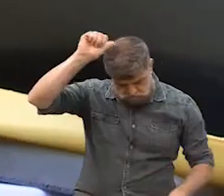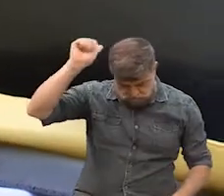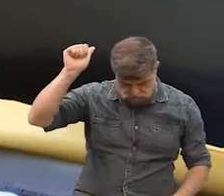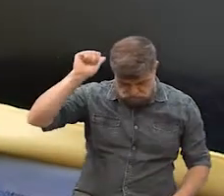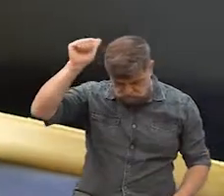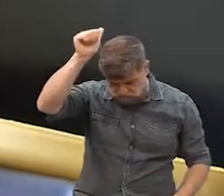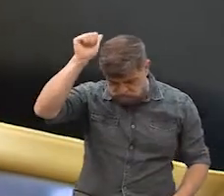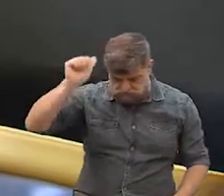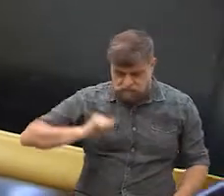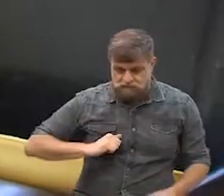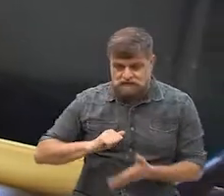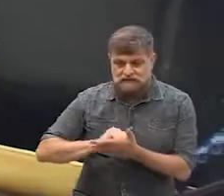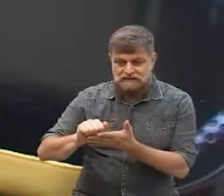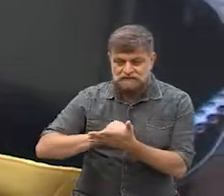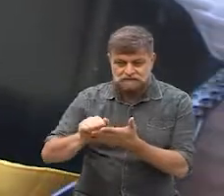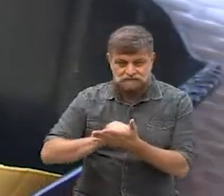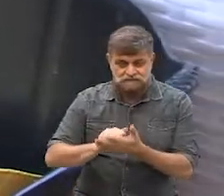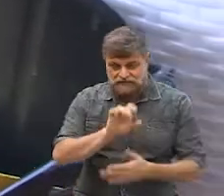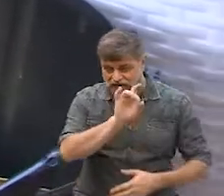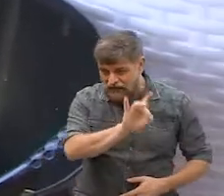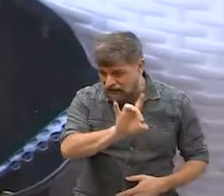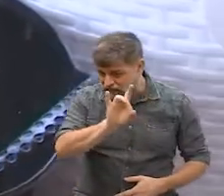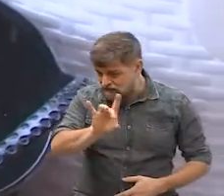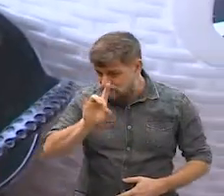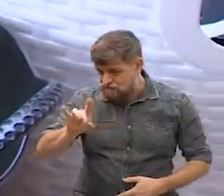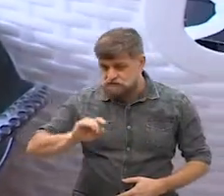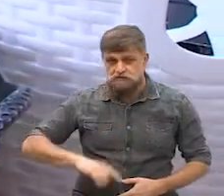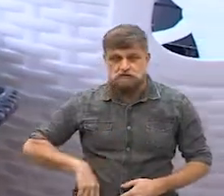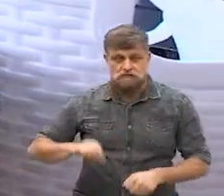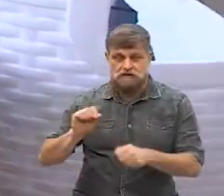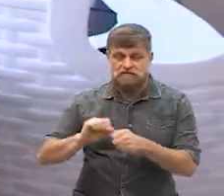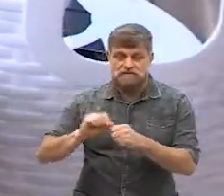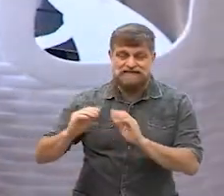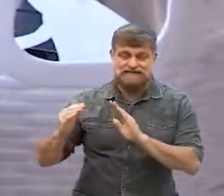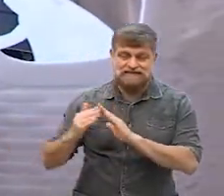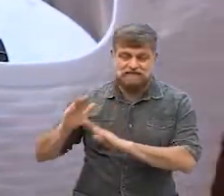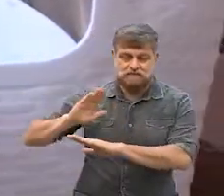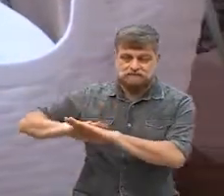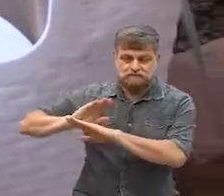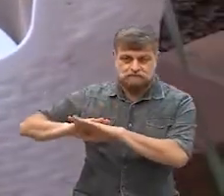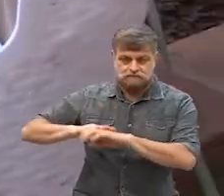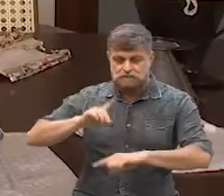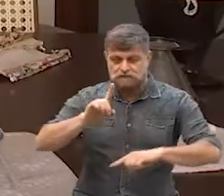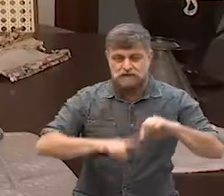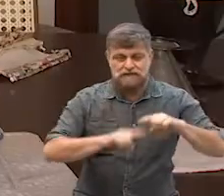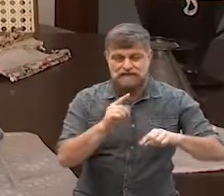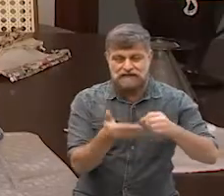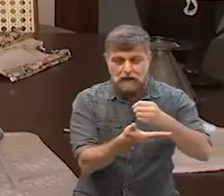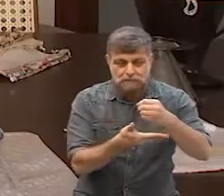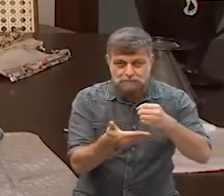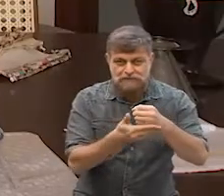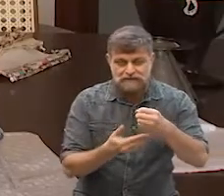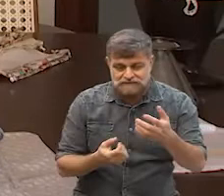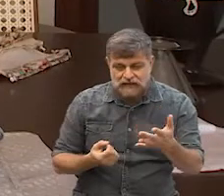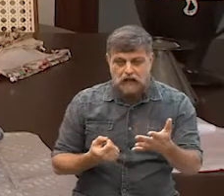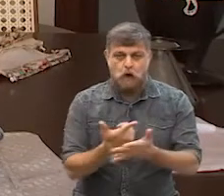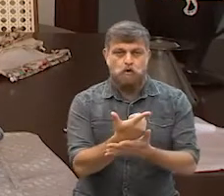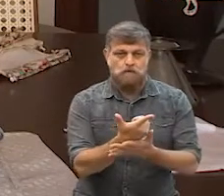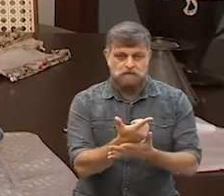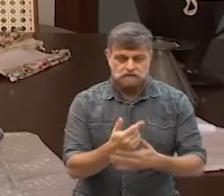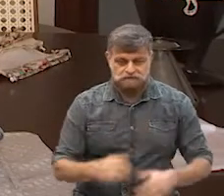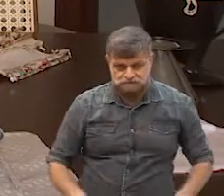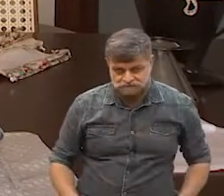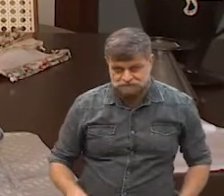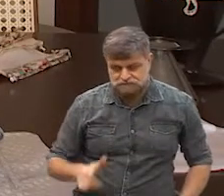pessoas lixo zero fazem tudo na sua própria casa e compram toda essa matéria-prima para fazer as coisas a granel.